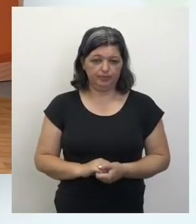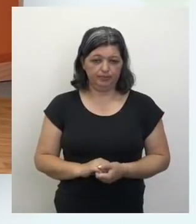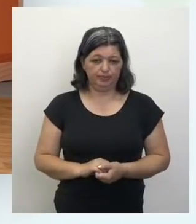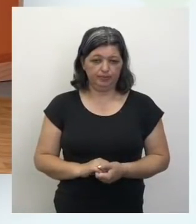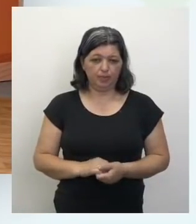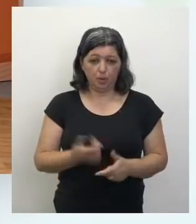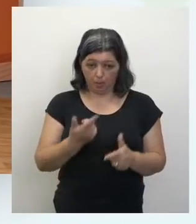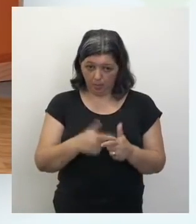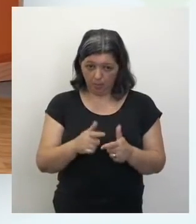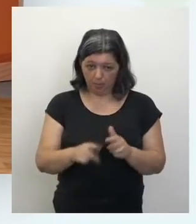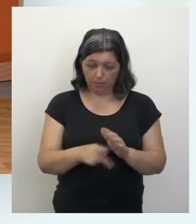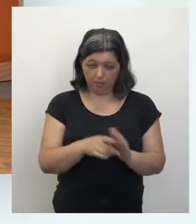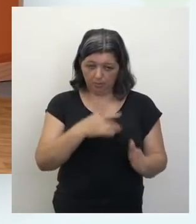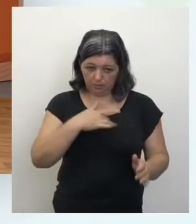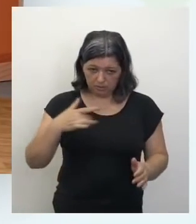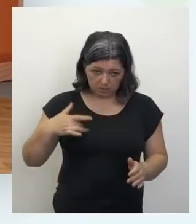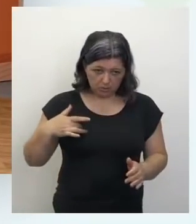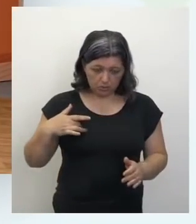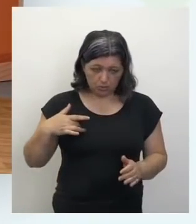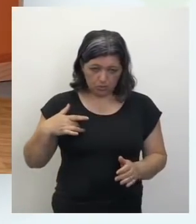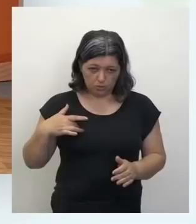de saúde pública?